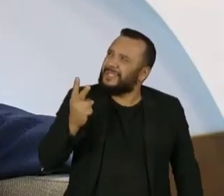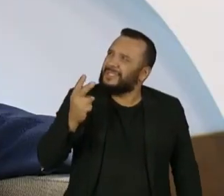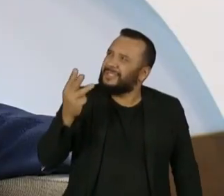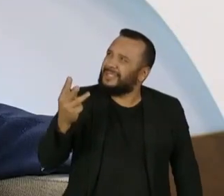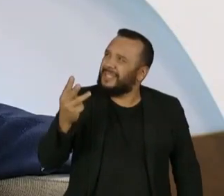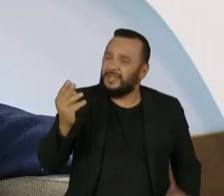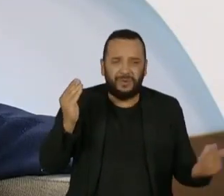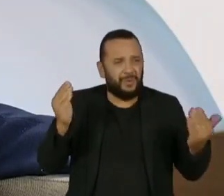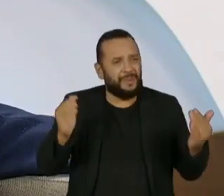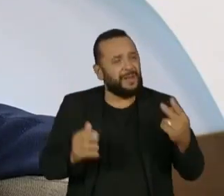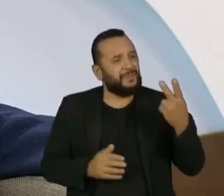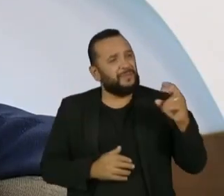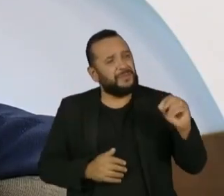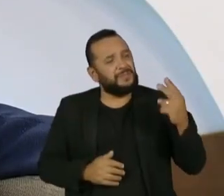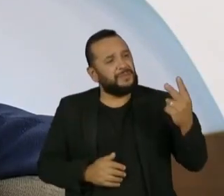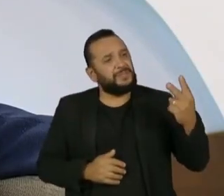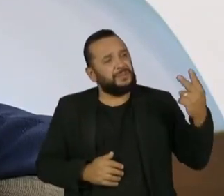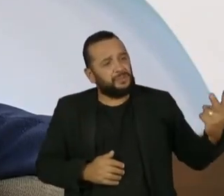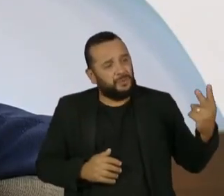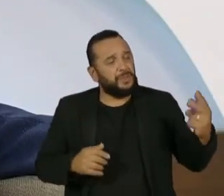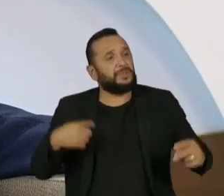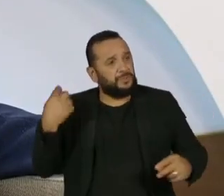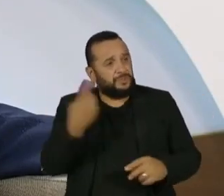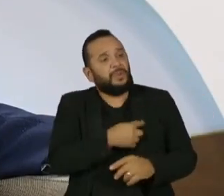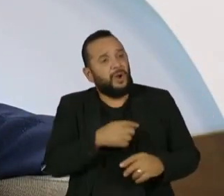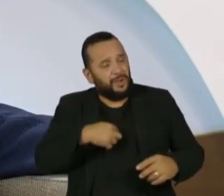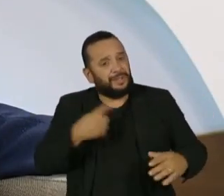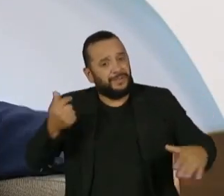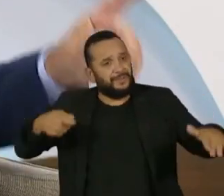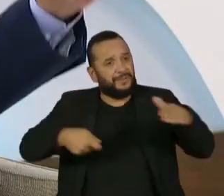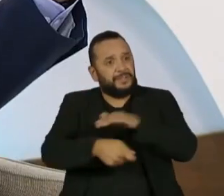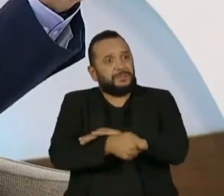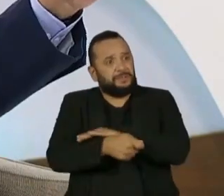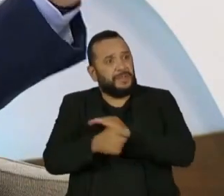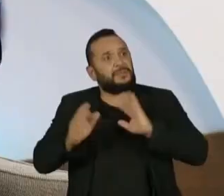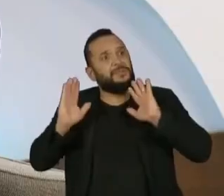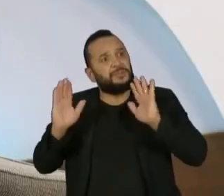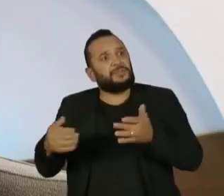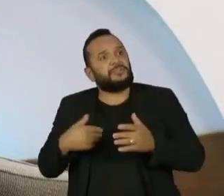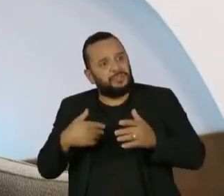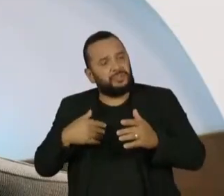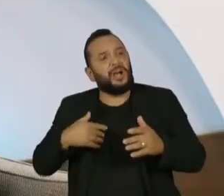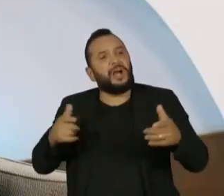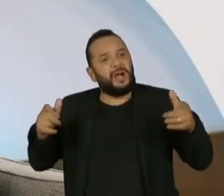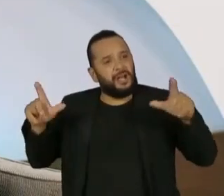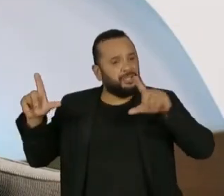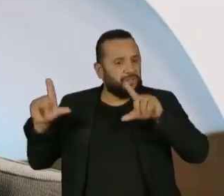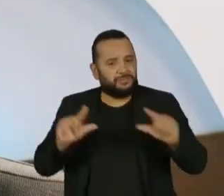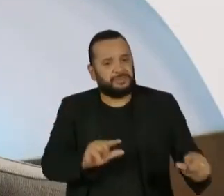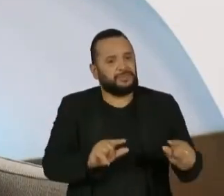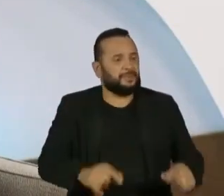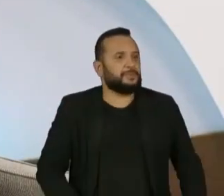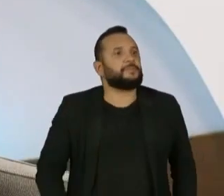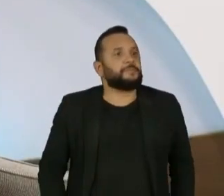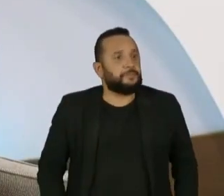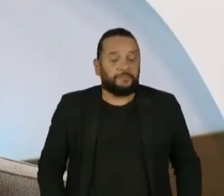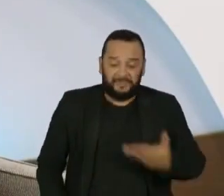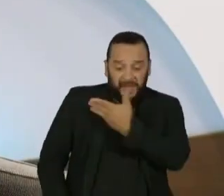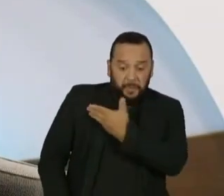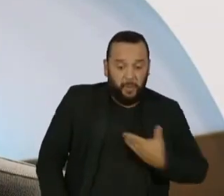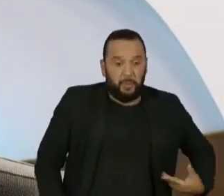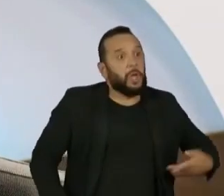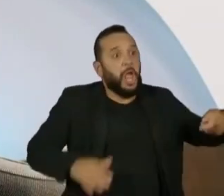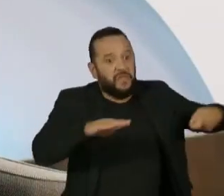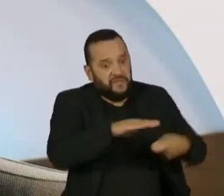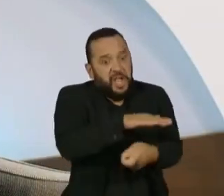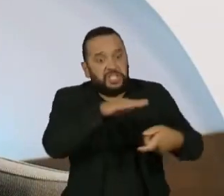um decréscimo de pelo menos 2 pontos percentuais nesse nível de investimento. Então, nós aumentamos o investimento público e caímos violentamente no privado.